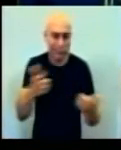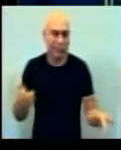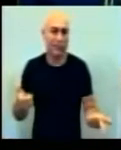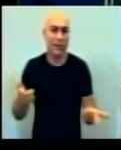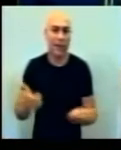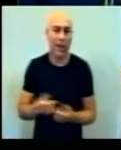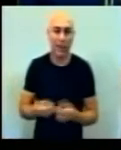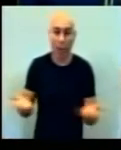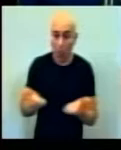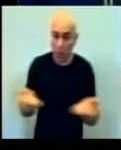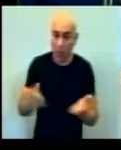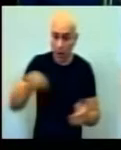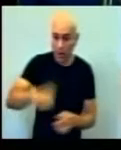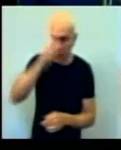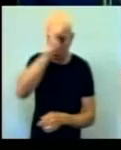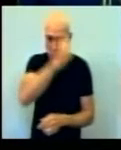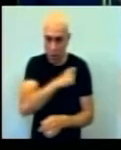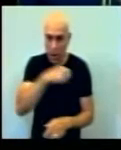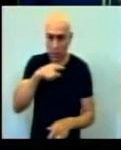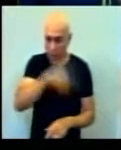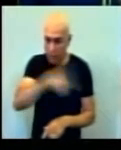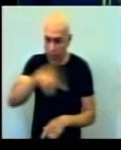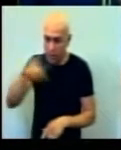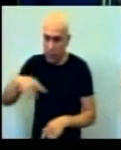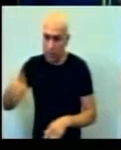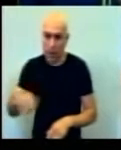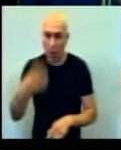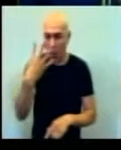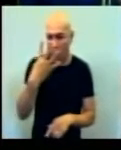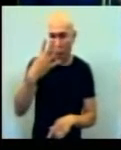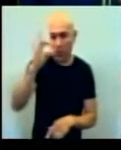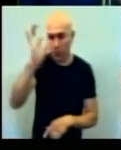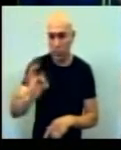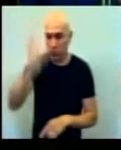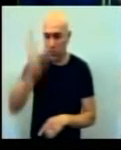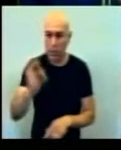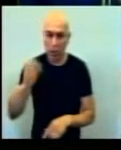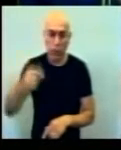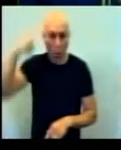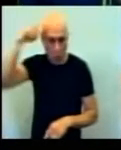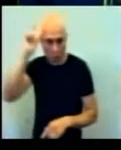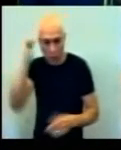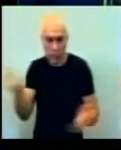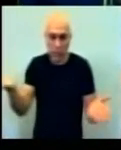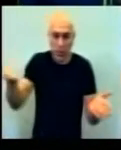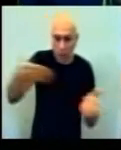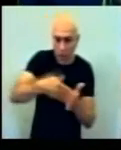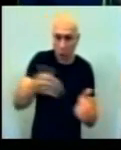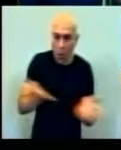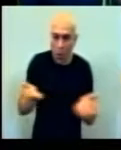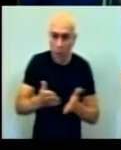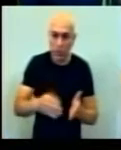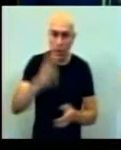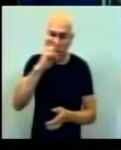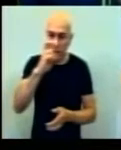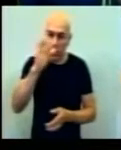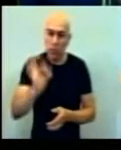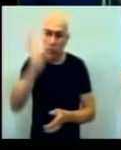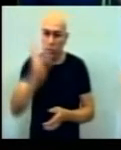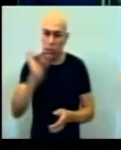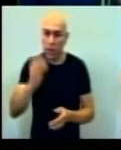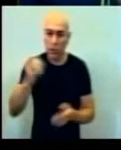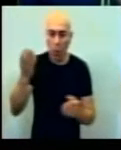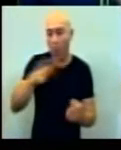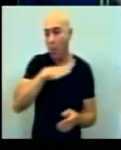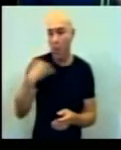são os nossos casos, que nós tivemos aí uma variação de 4% dos casos confirmados de ontem para hoje e de 5% dos óbitos de